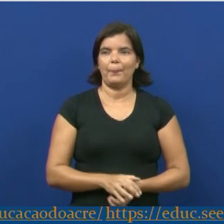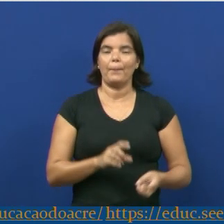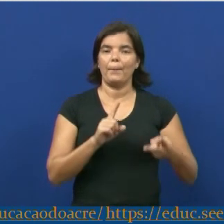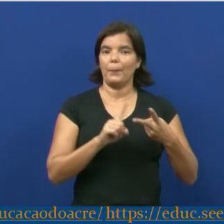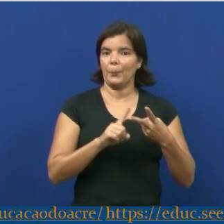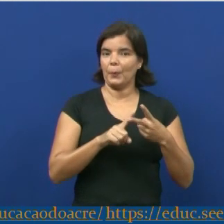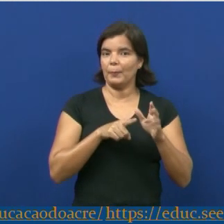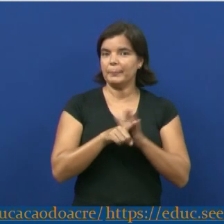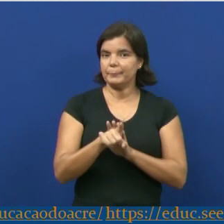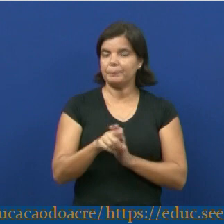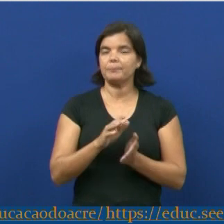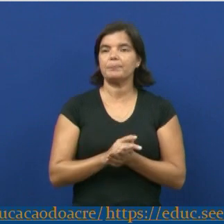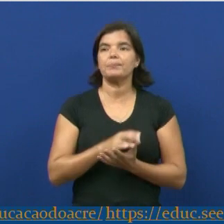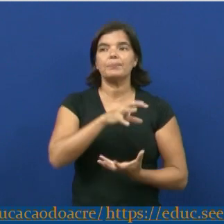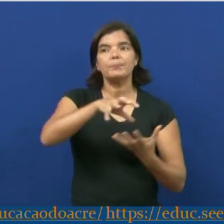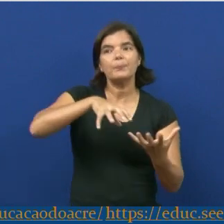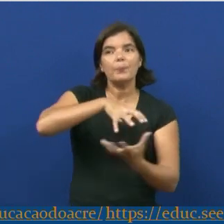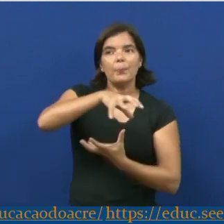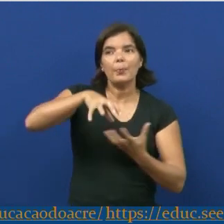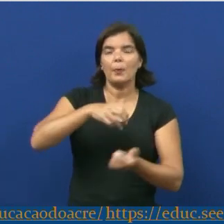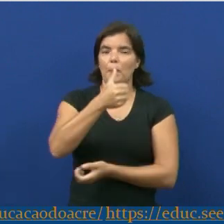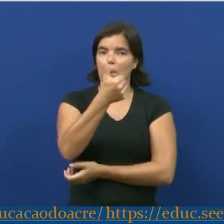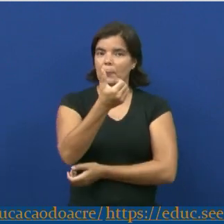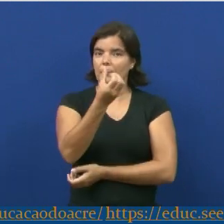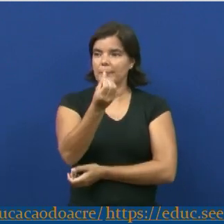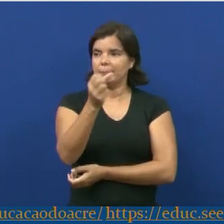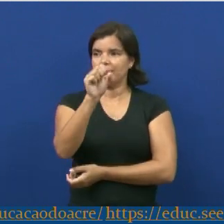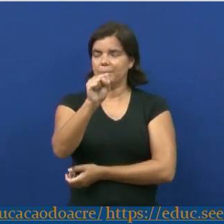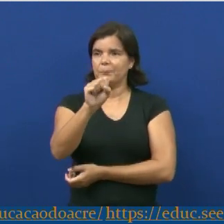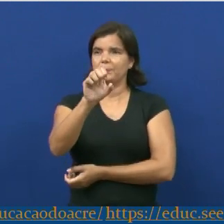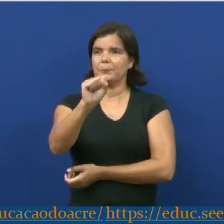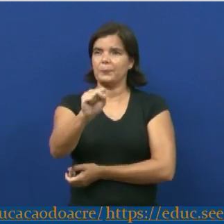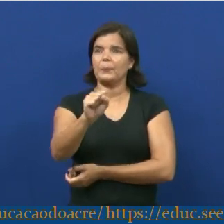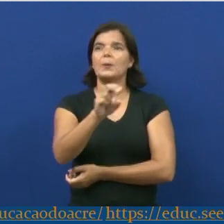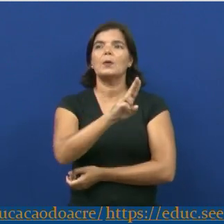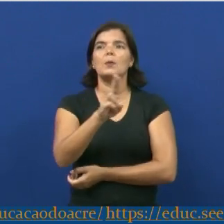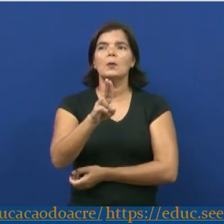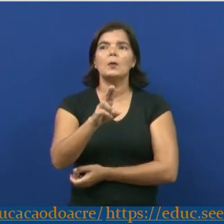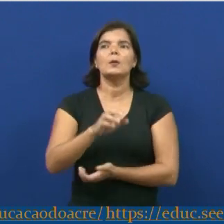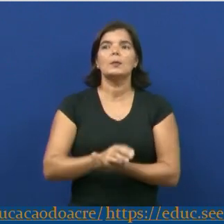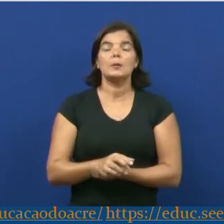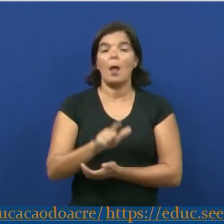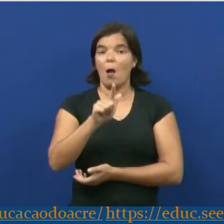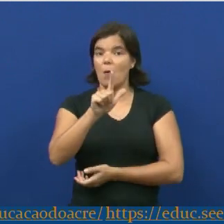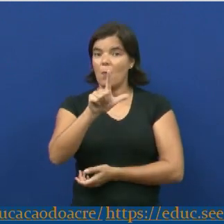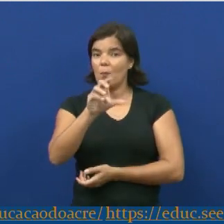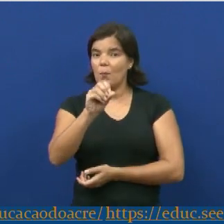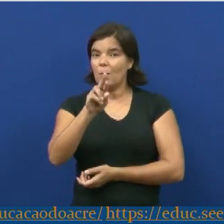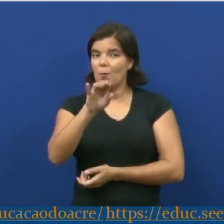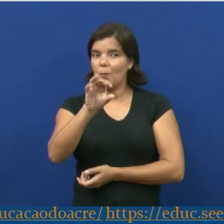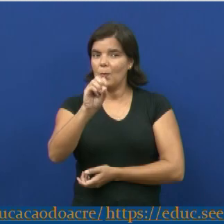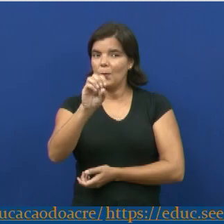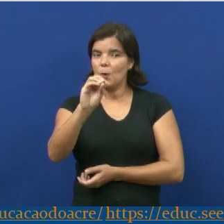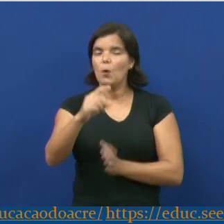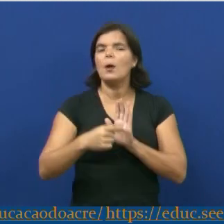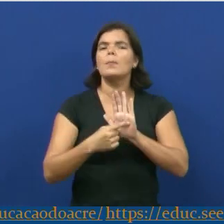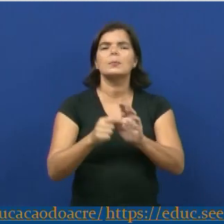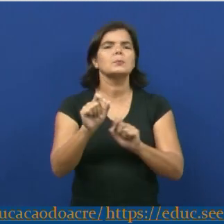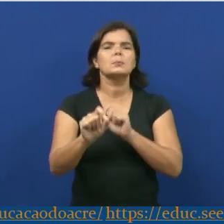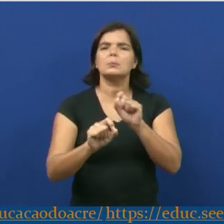questão. A Revolução de 1688, a chamada Revolução Gloriosa, ela representou o